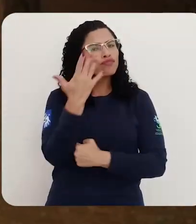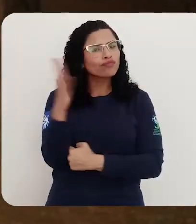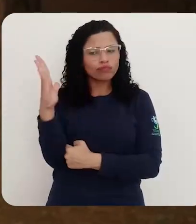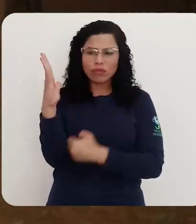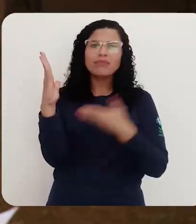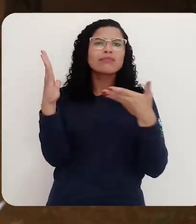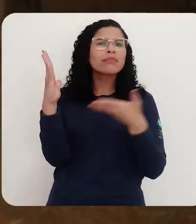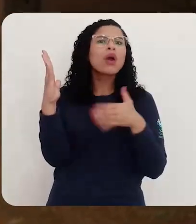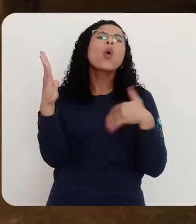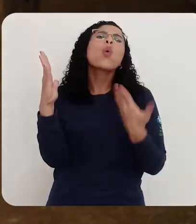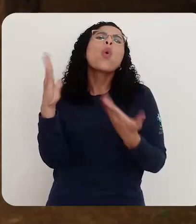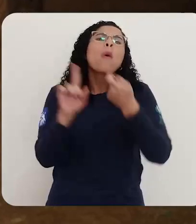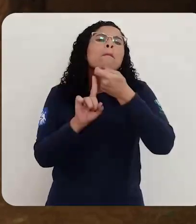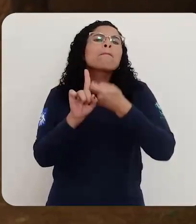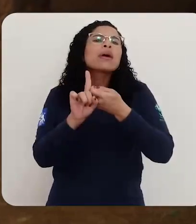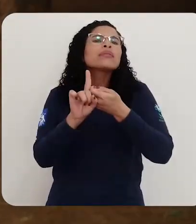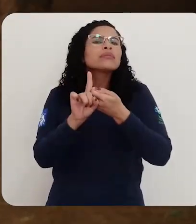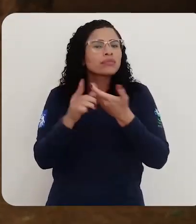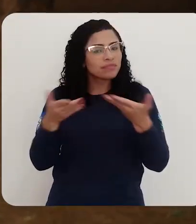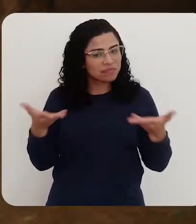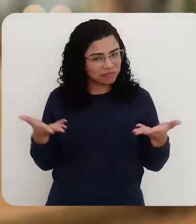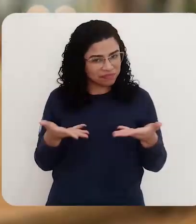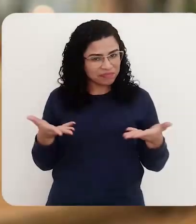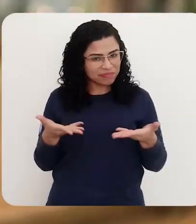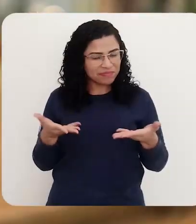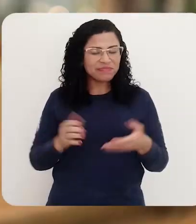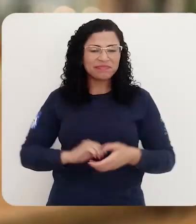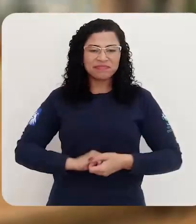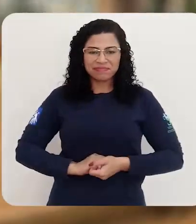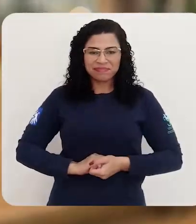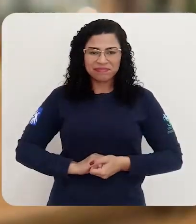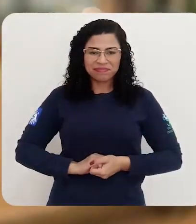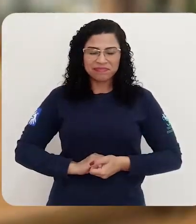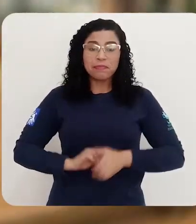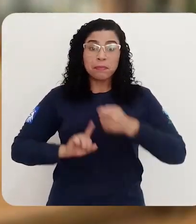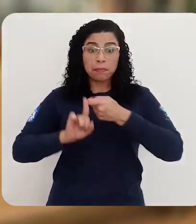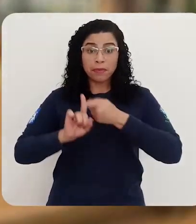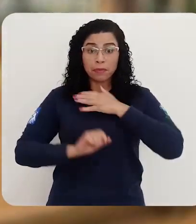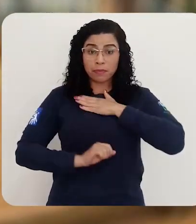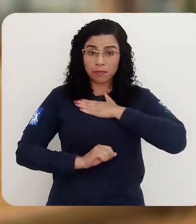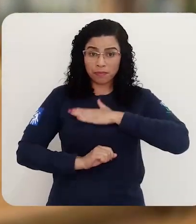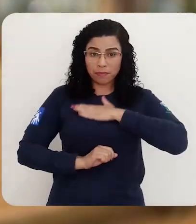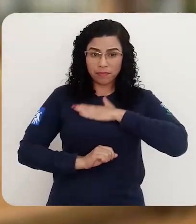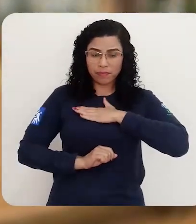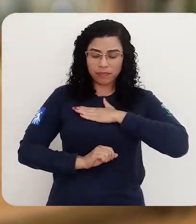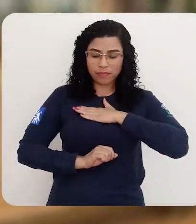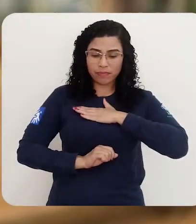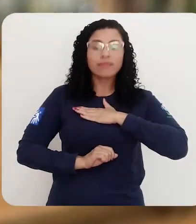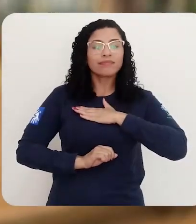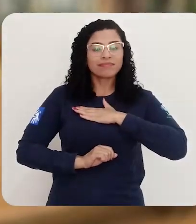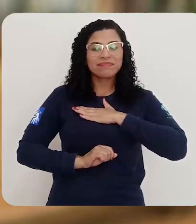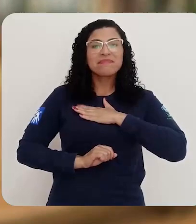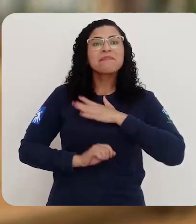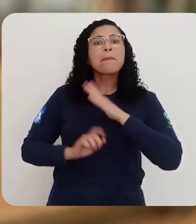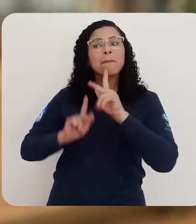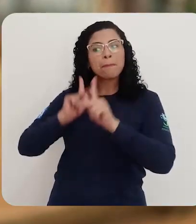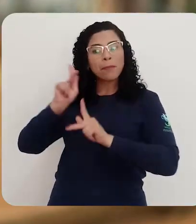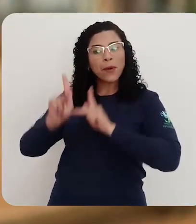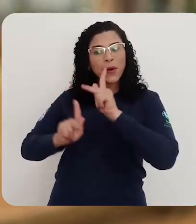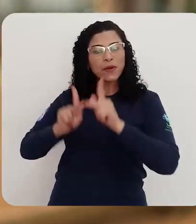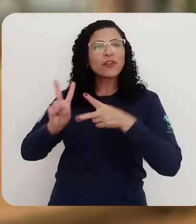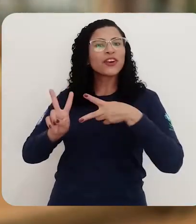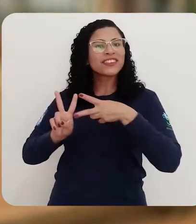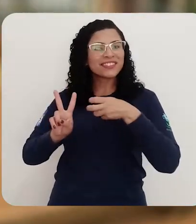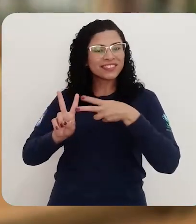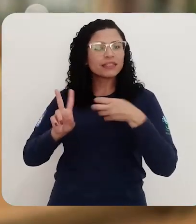em natureza, vocês sabem qual mês estamos? Estamos no mês de agosto, onde falamos dos guardiões da terra, os